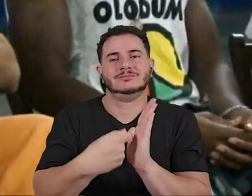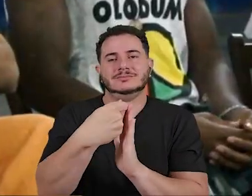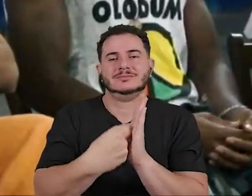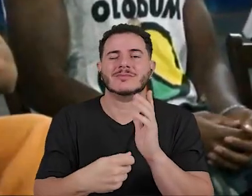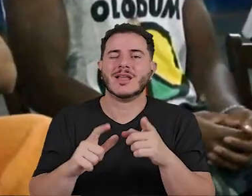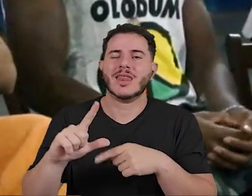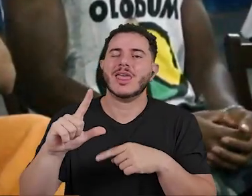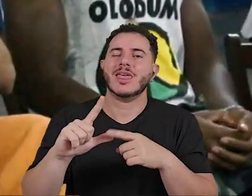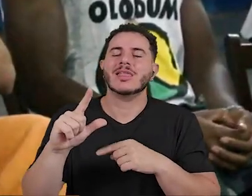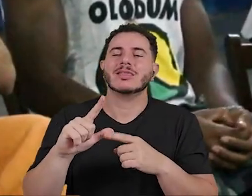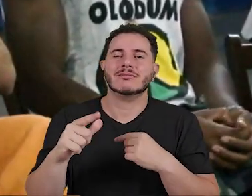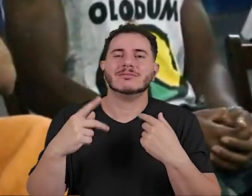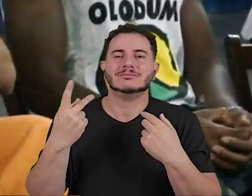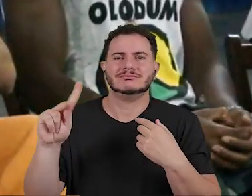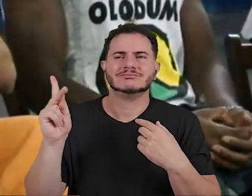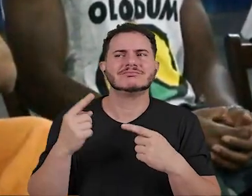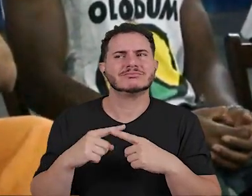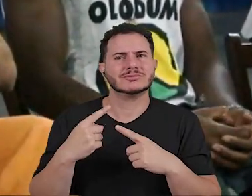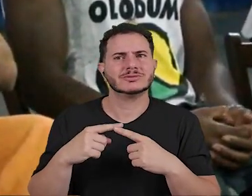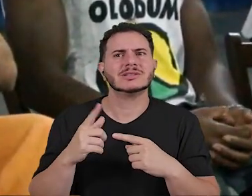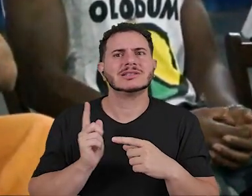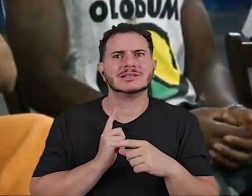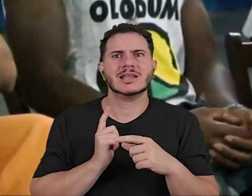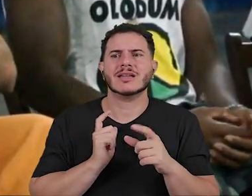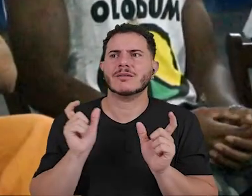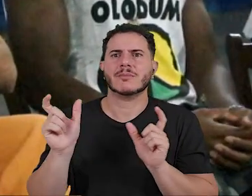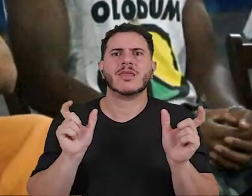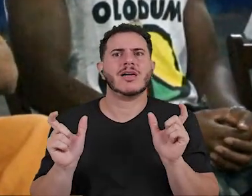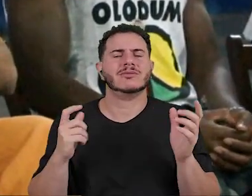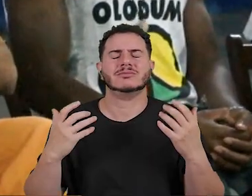e eu queria que você falasse um pouco sobre isso.